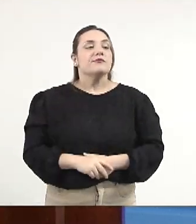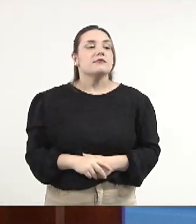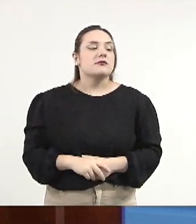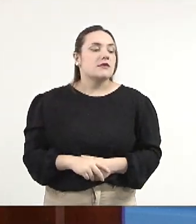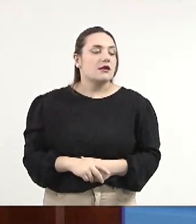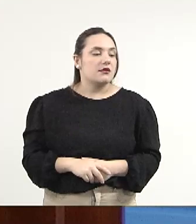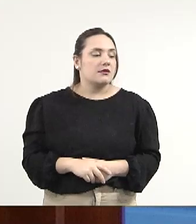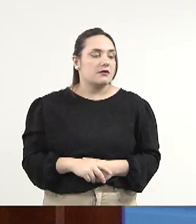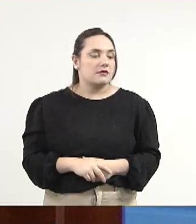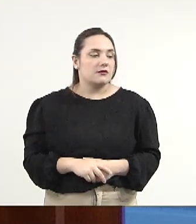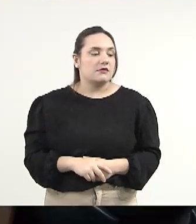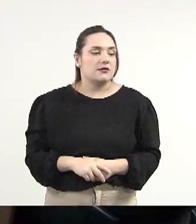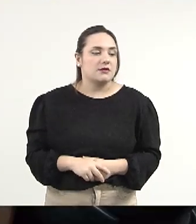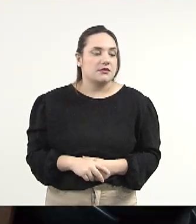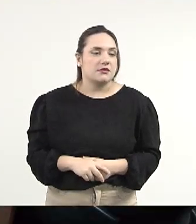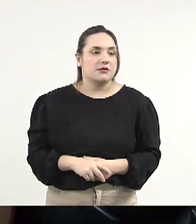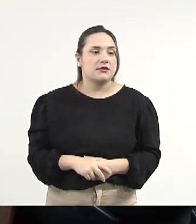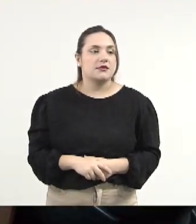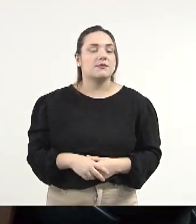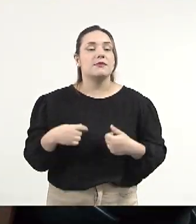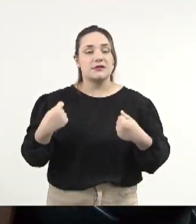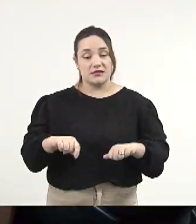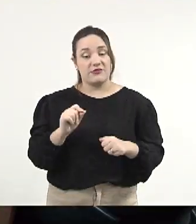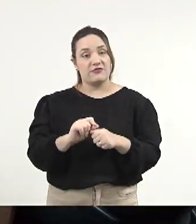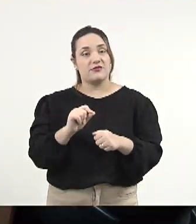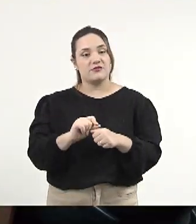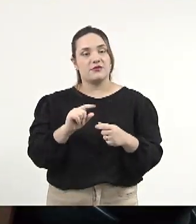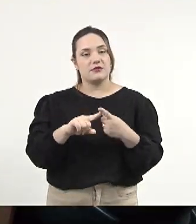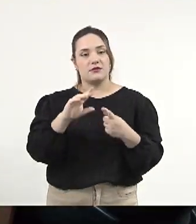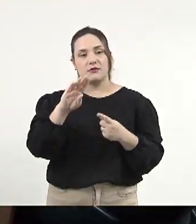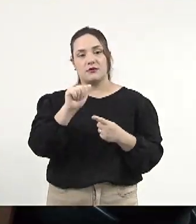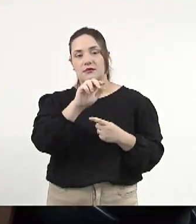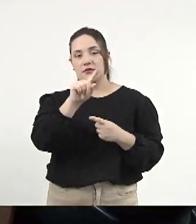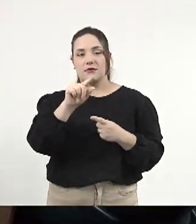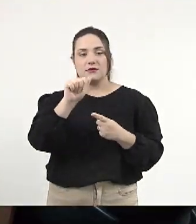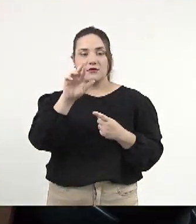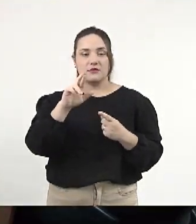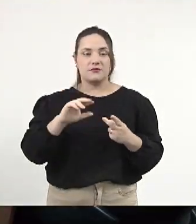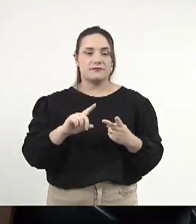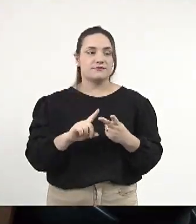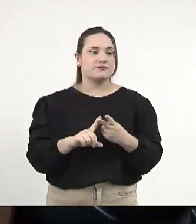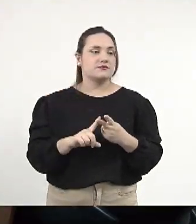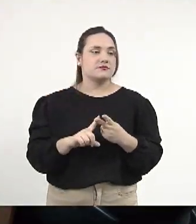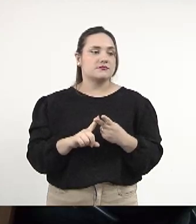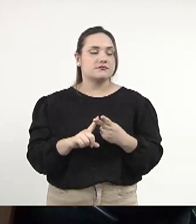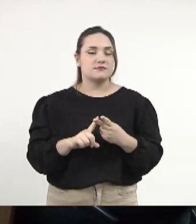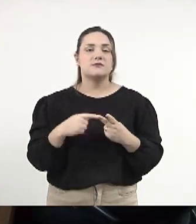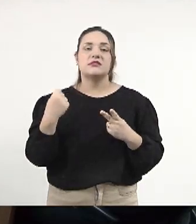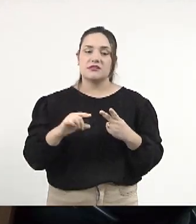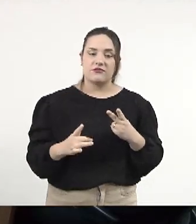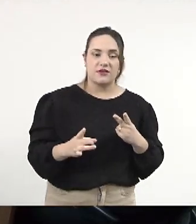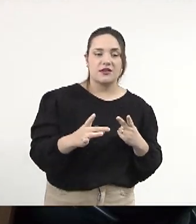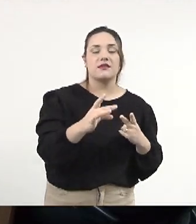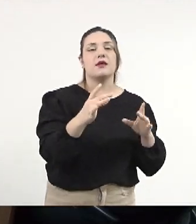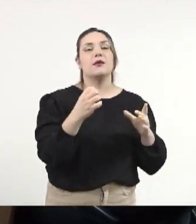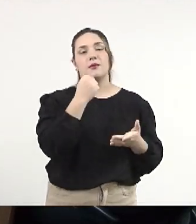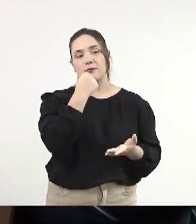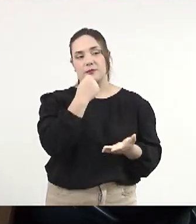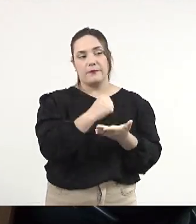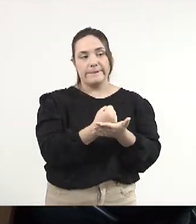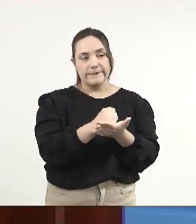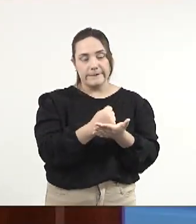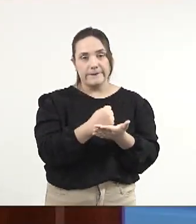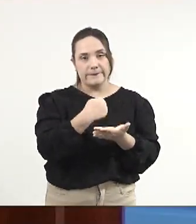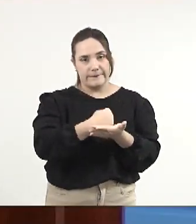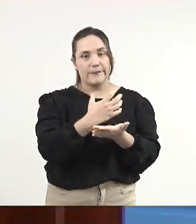Aí elas têm que fazer bazar da Pichincha. Permita a parte, deputado. Aí tem que vender bolo.